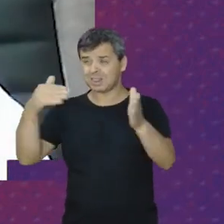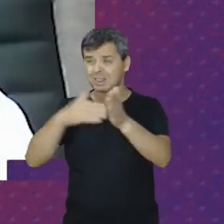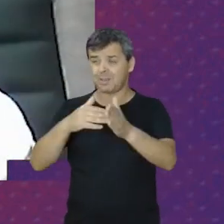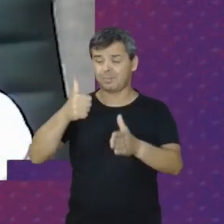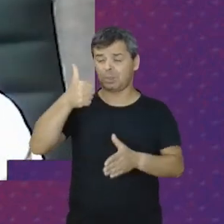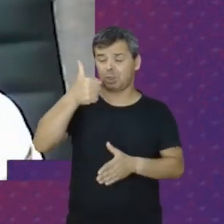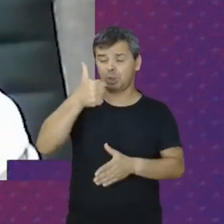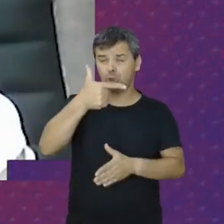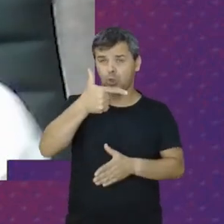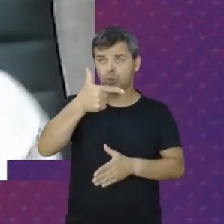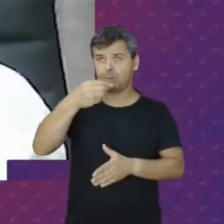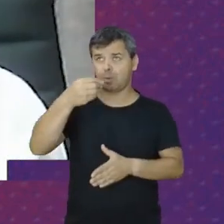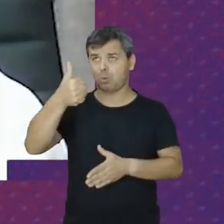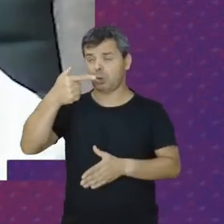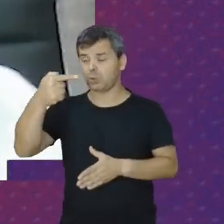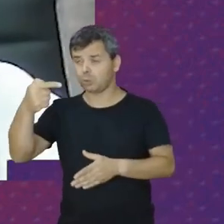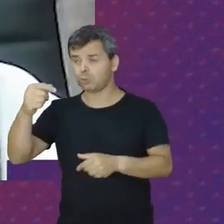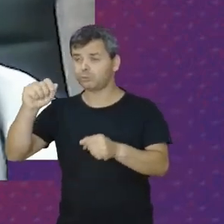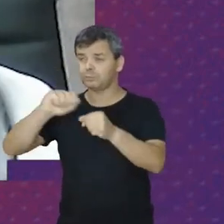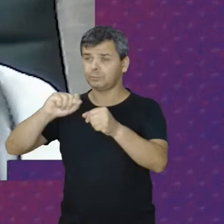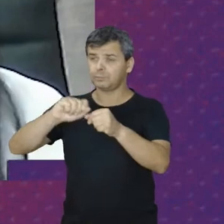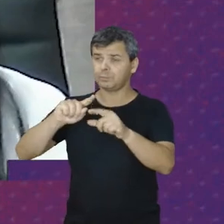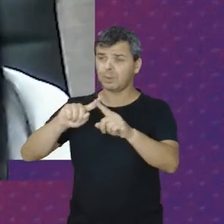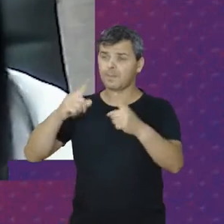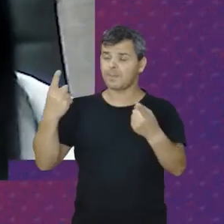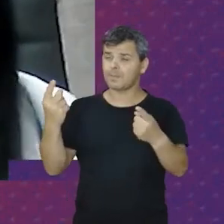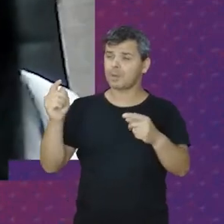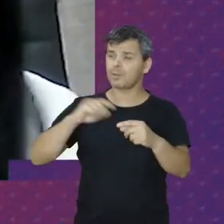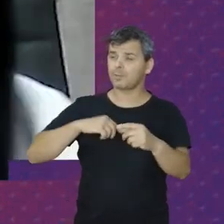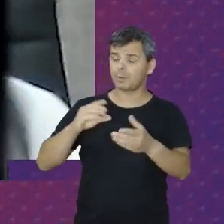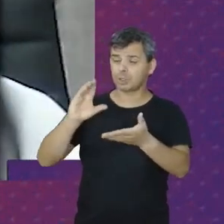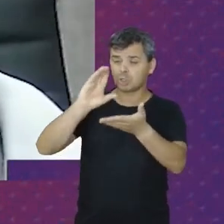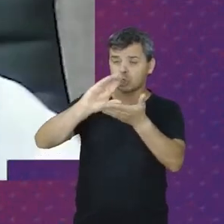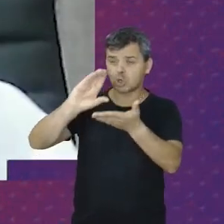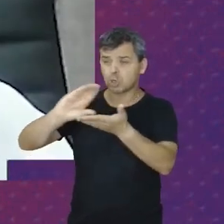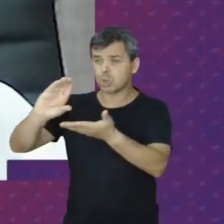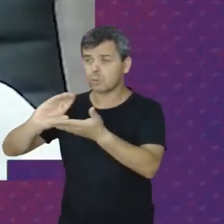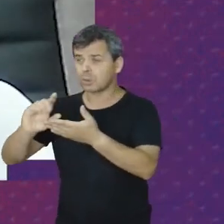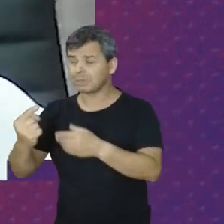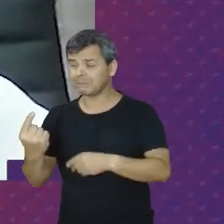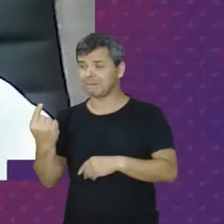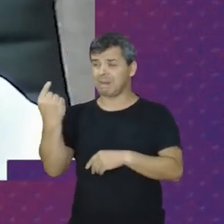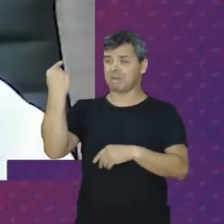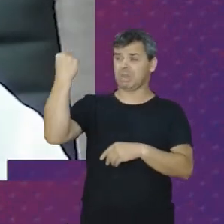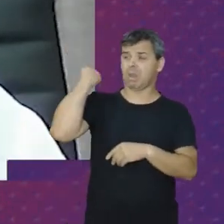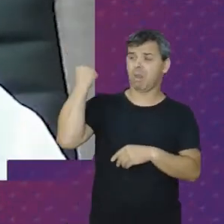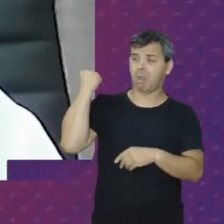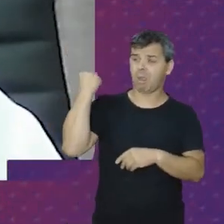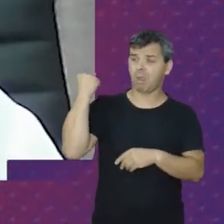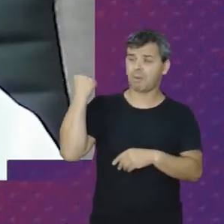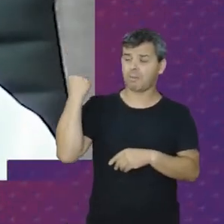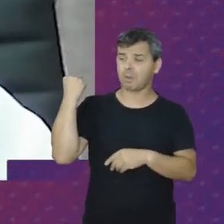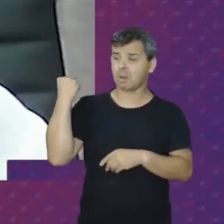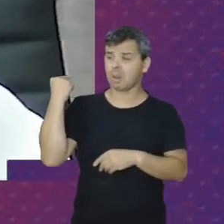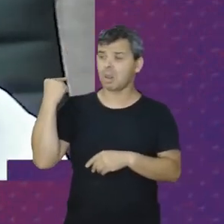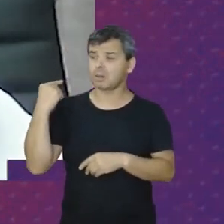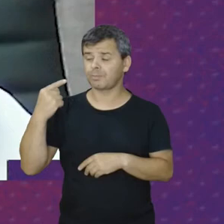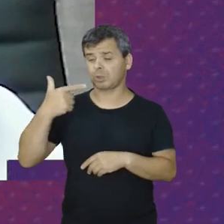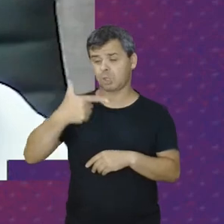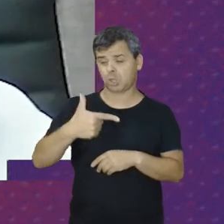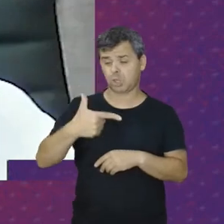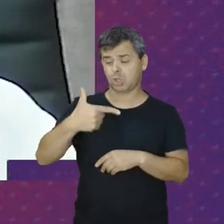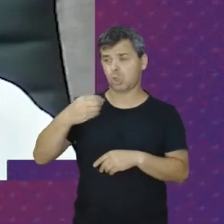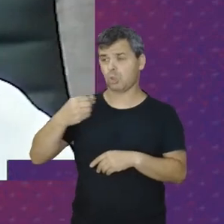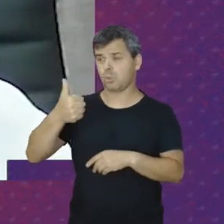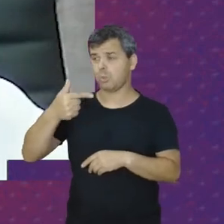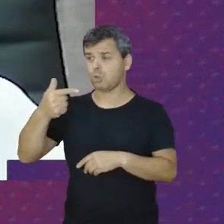e outras coisas que nós ainda estamos fazendo, mas que foram de recursos conquistados lá atrás. Porque eu saí em 2012, o prefeito que entrou,